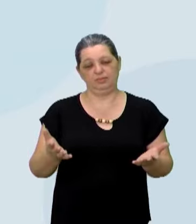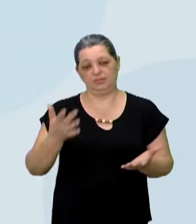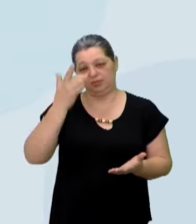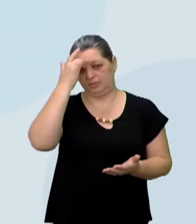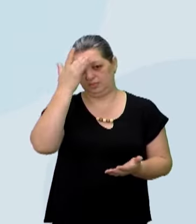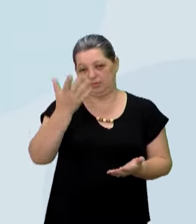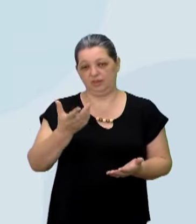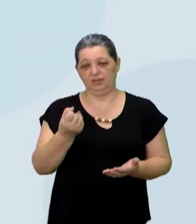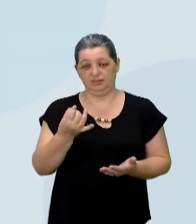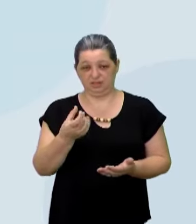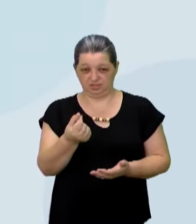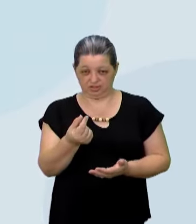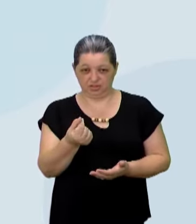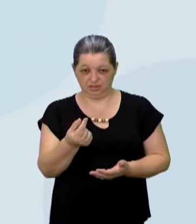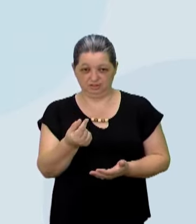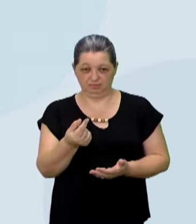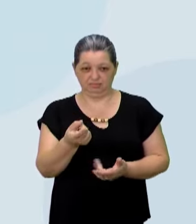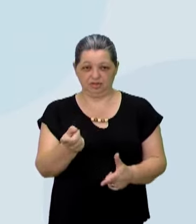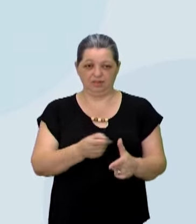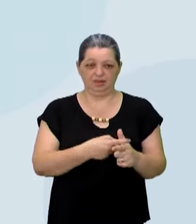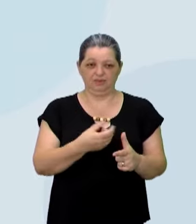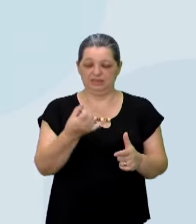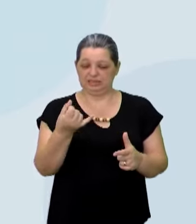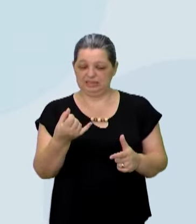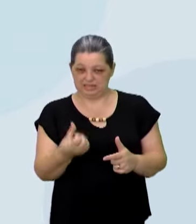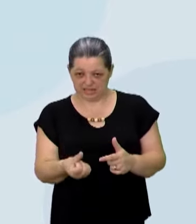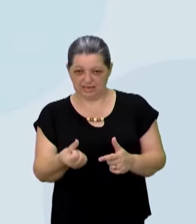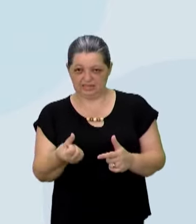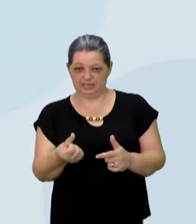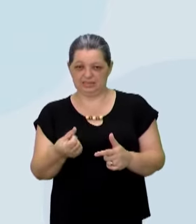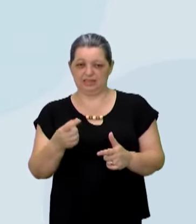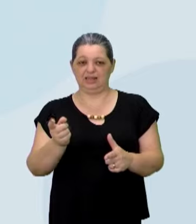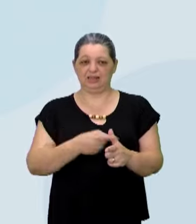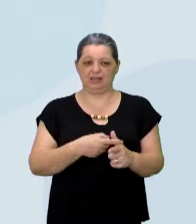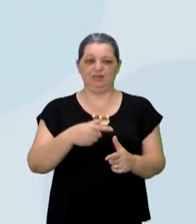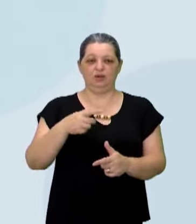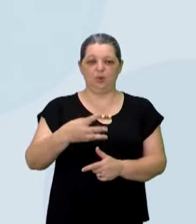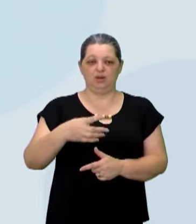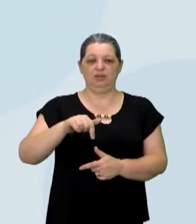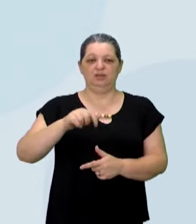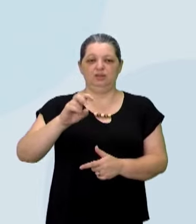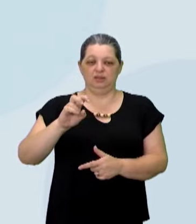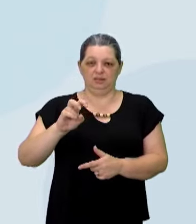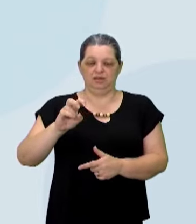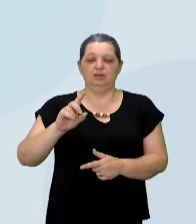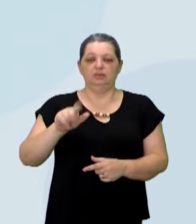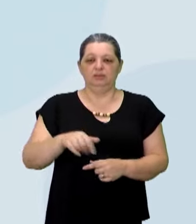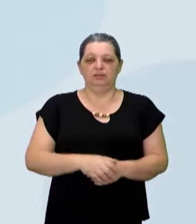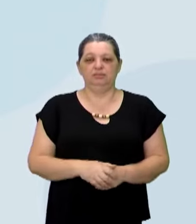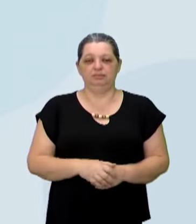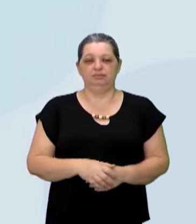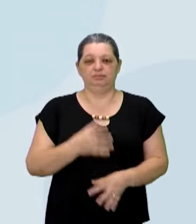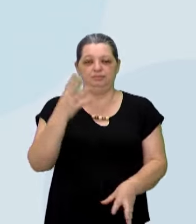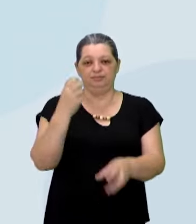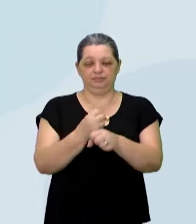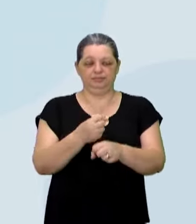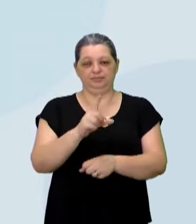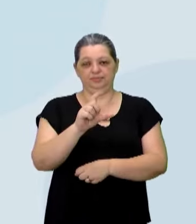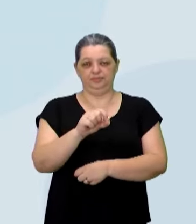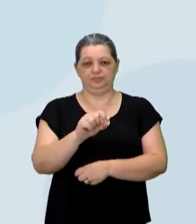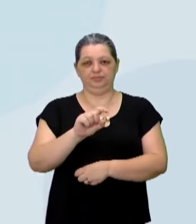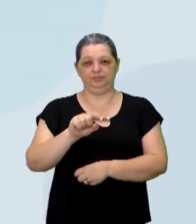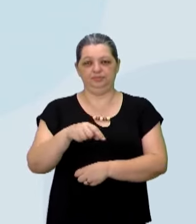fosse dinheirinho, ó, você deve R$6 e deve 4,75, você deve quanto, Tony? Eu devo 10,75. Muito bom. Né? Eu vou